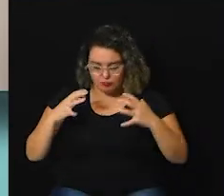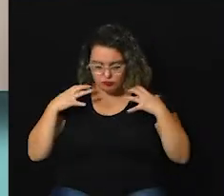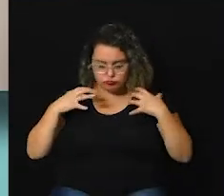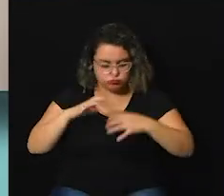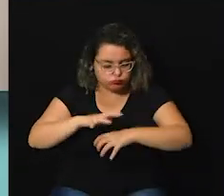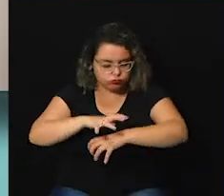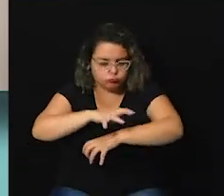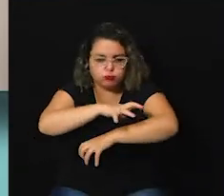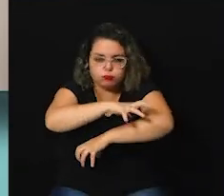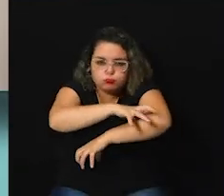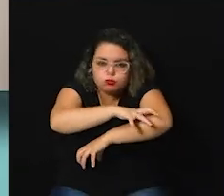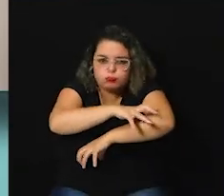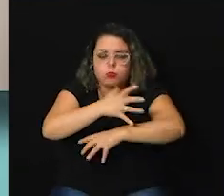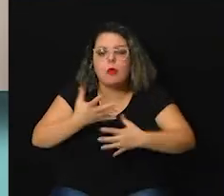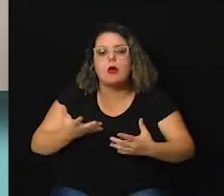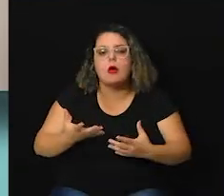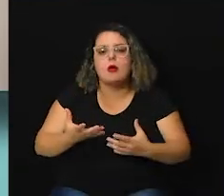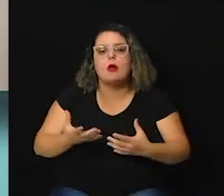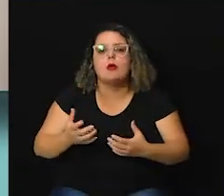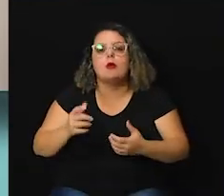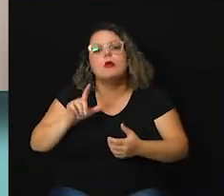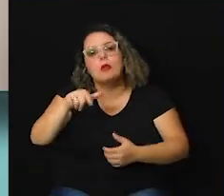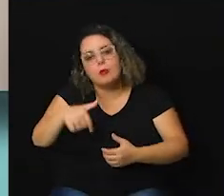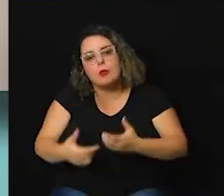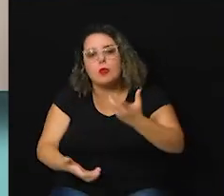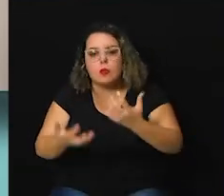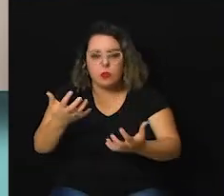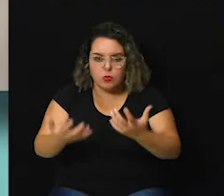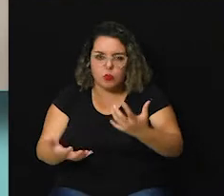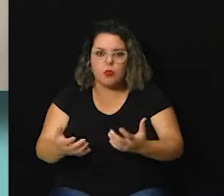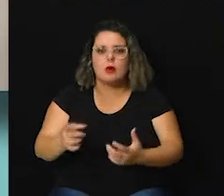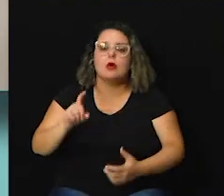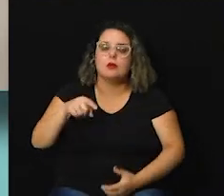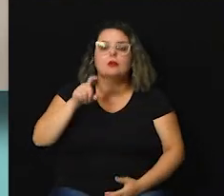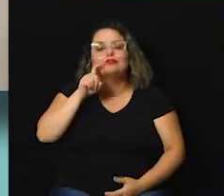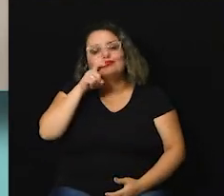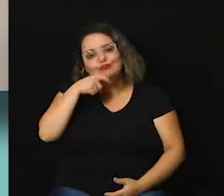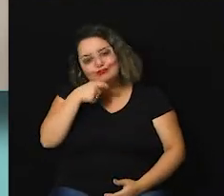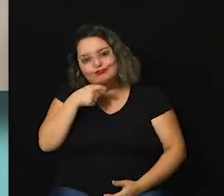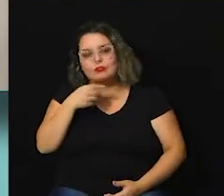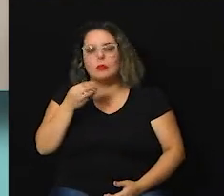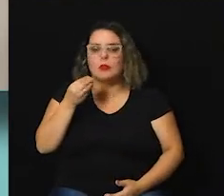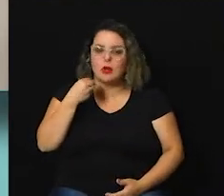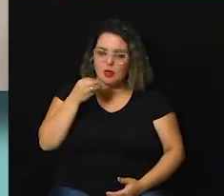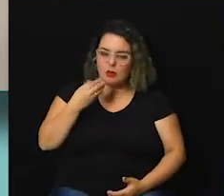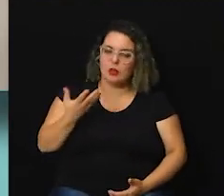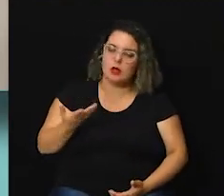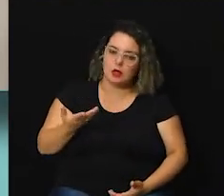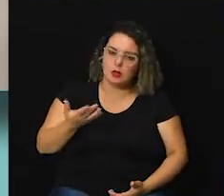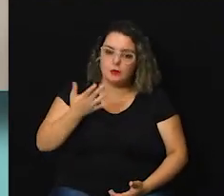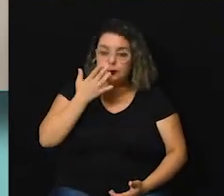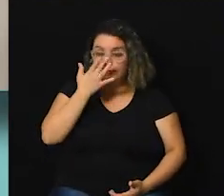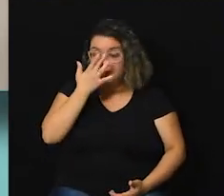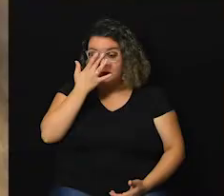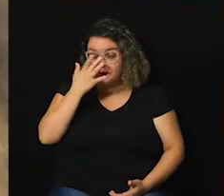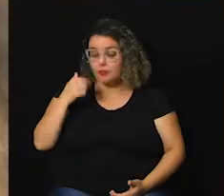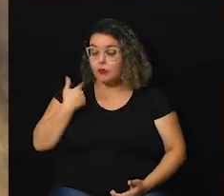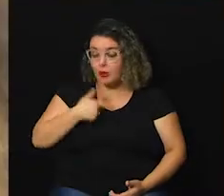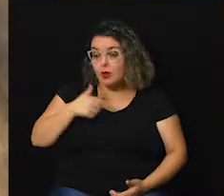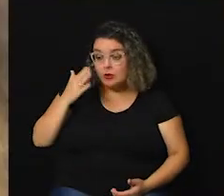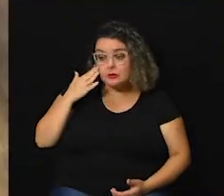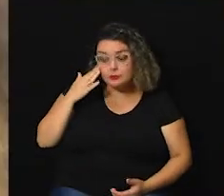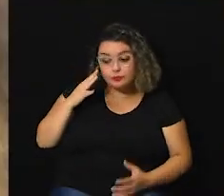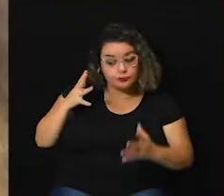acabam tendo um rebrotamento depois de um incêndio. As araras azuis, elas são fragilizadas. Nós sabemos